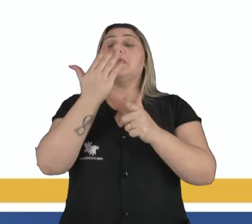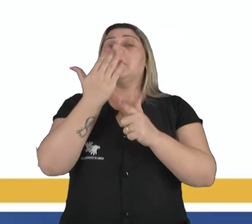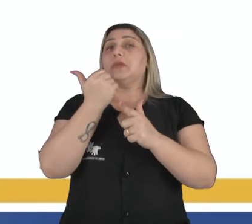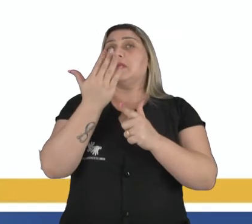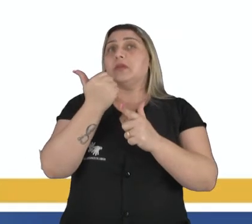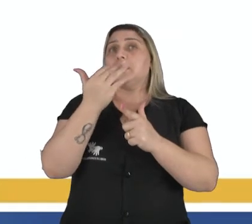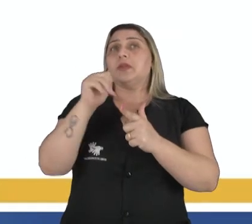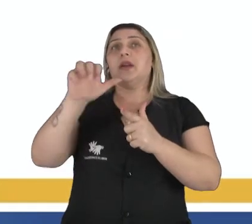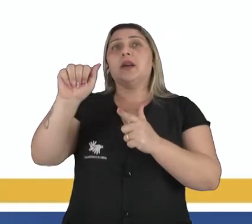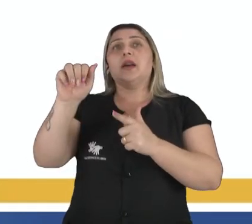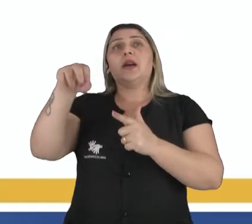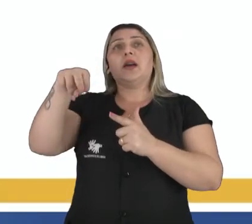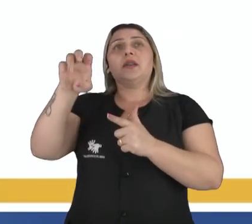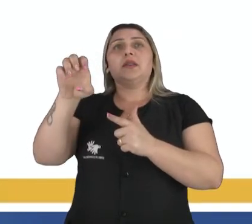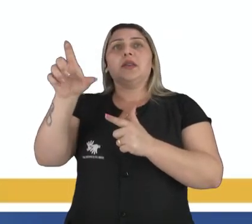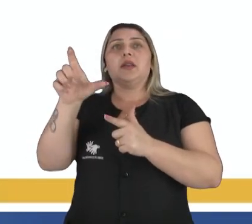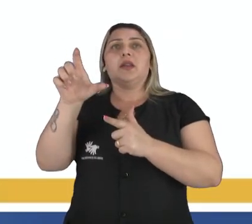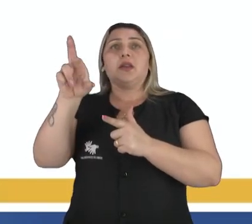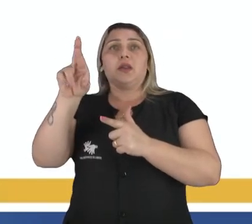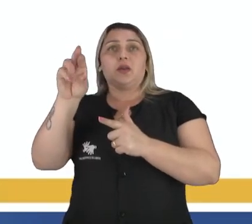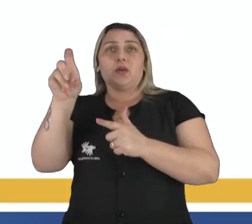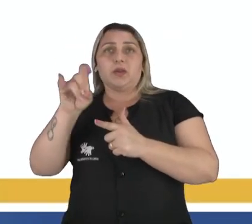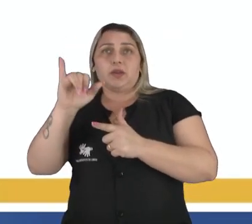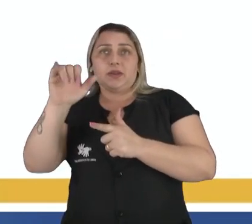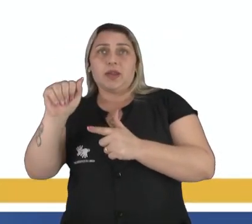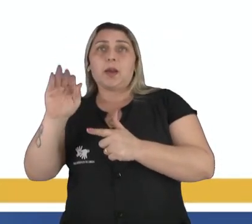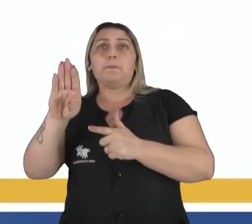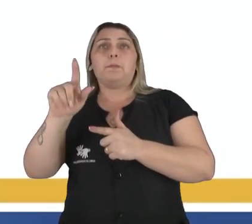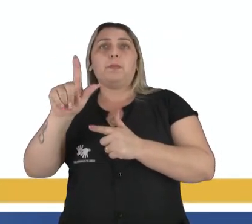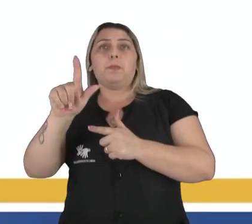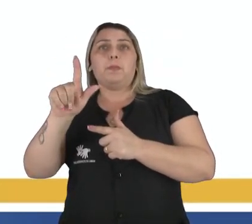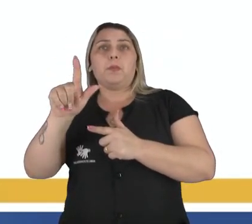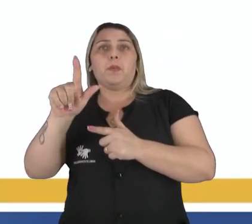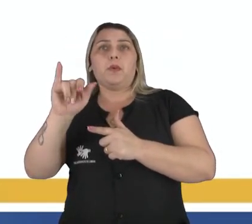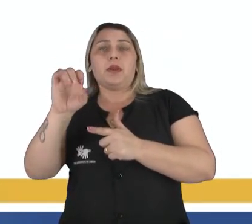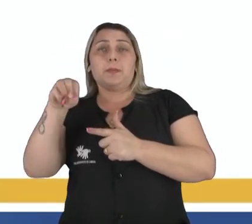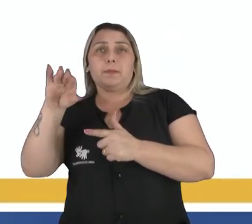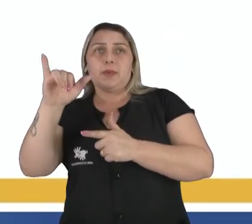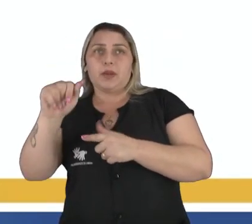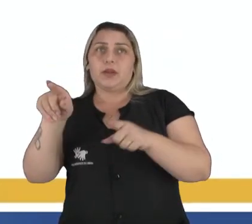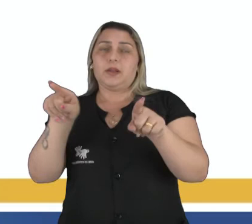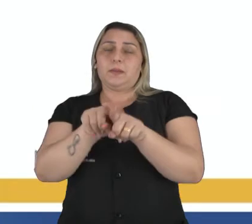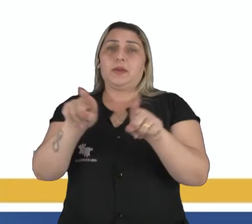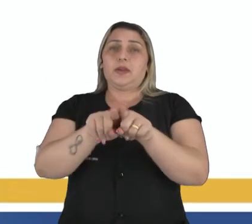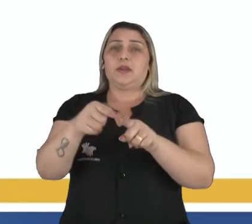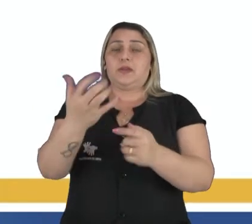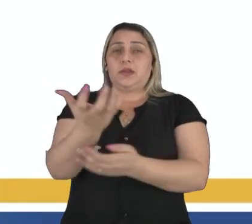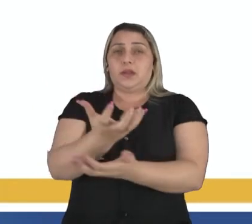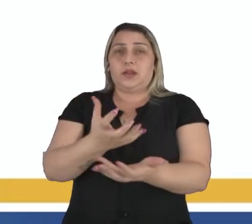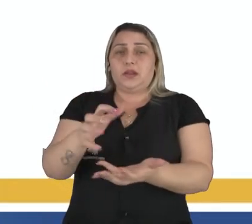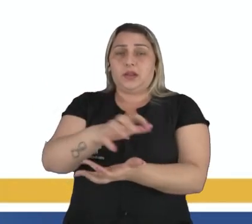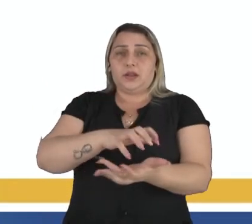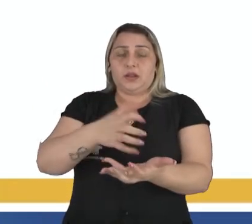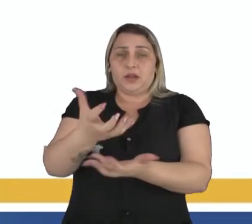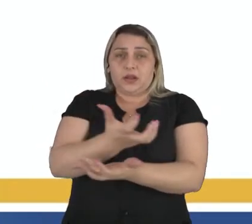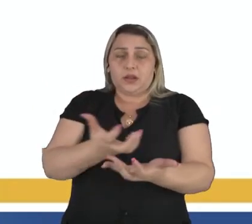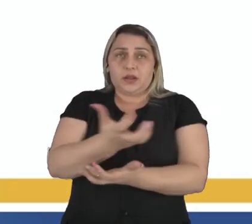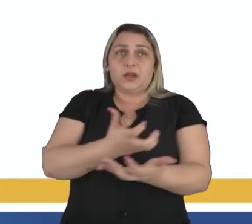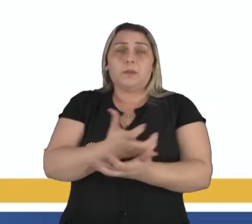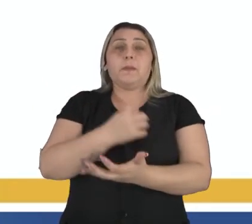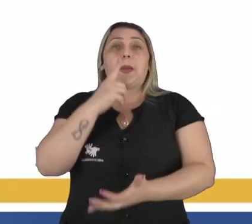psicológica anorexia bulimia e vigorexia as condições que Sem tratamento coloca a vida em perigo então a